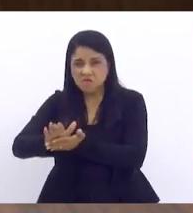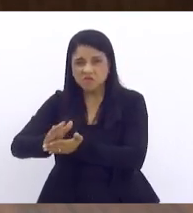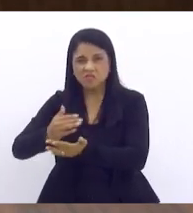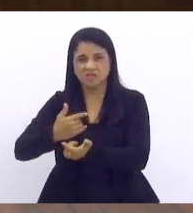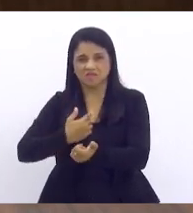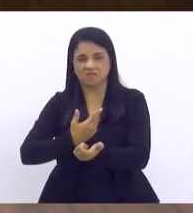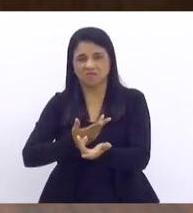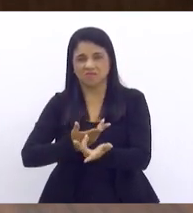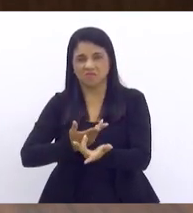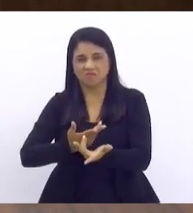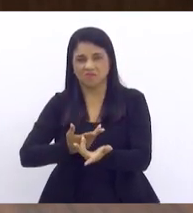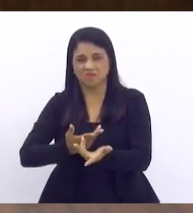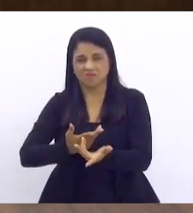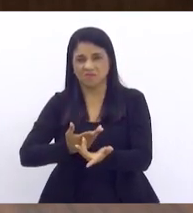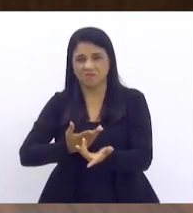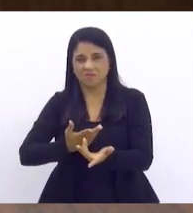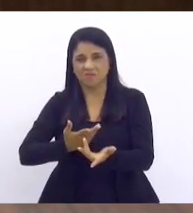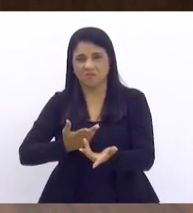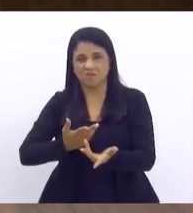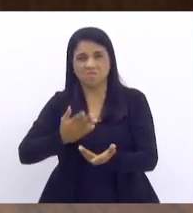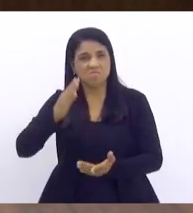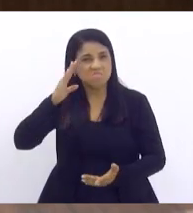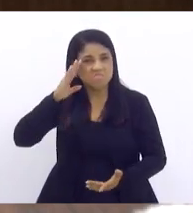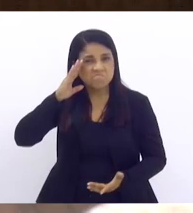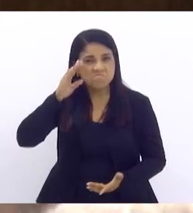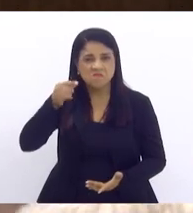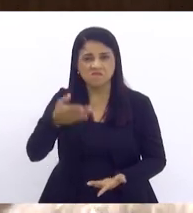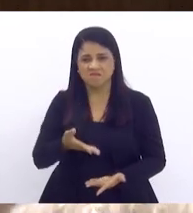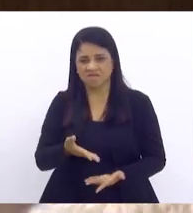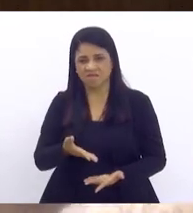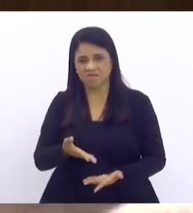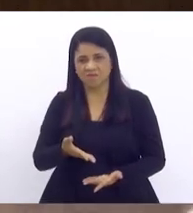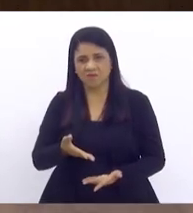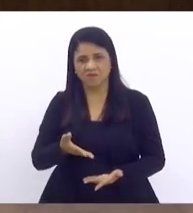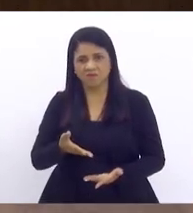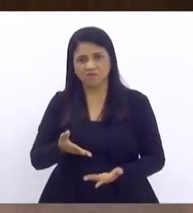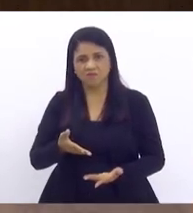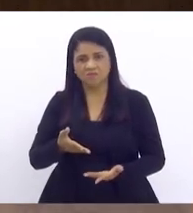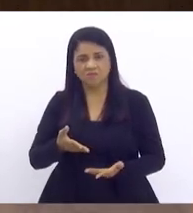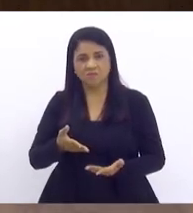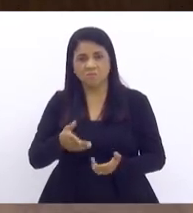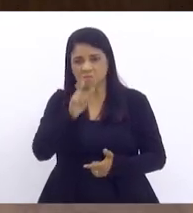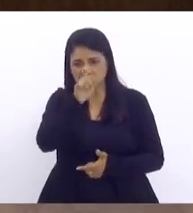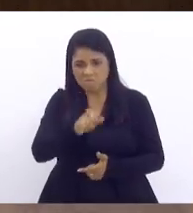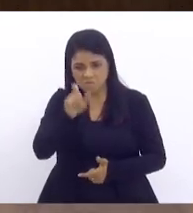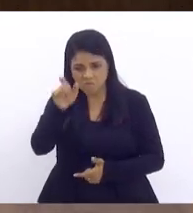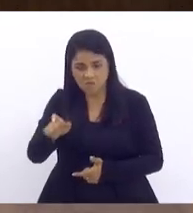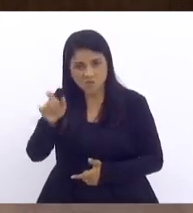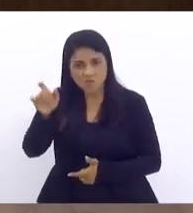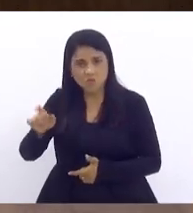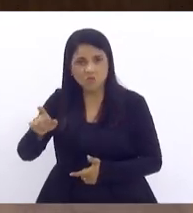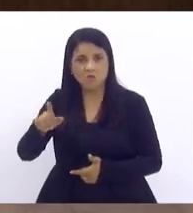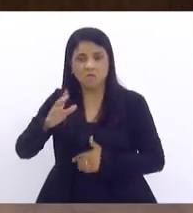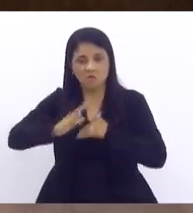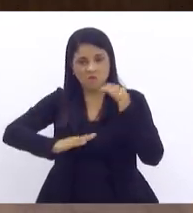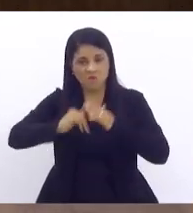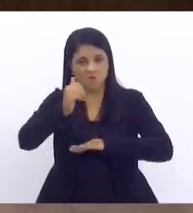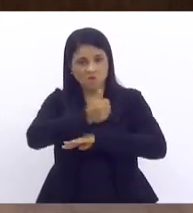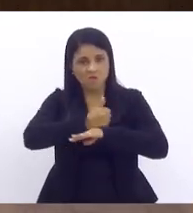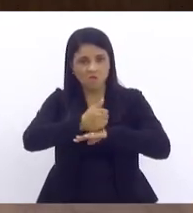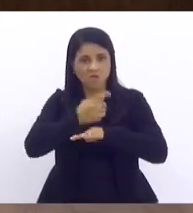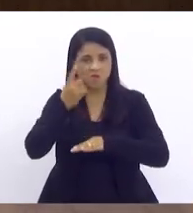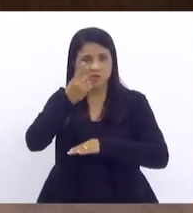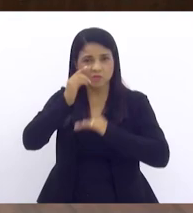não pode haver, principalmente daqueles que exercem cargos públicos. Por isso, eu peço aí a todos